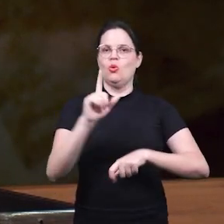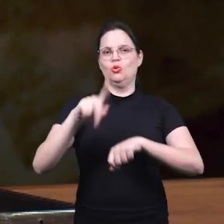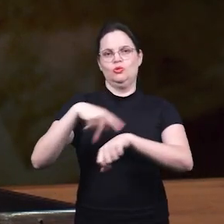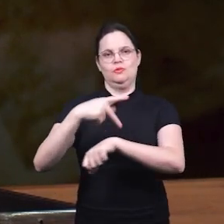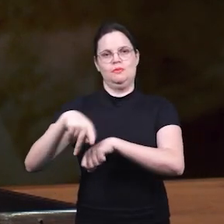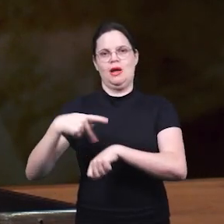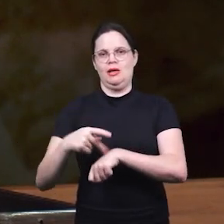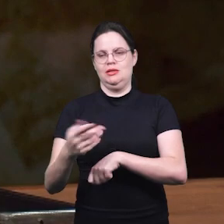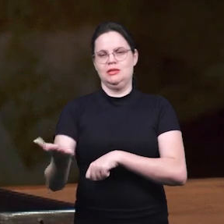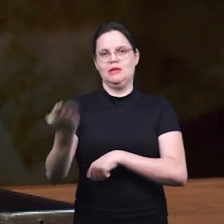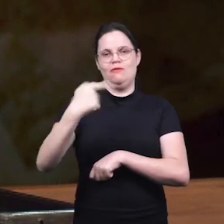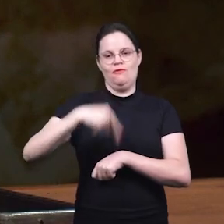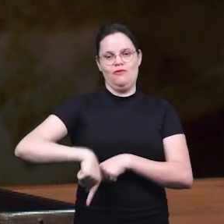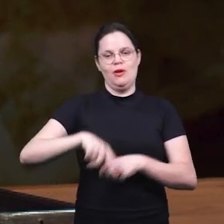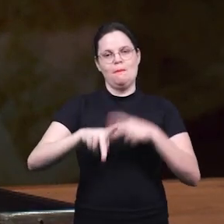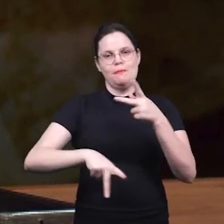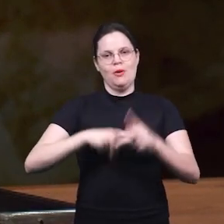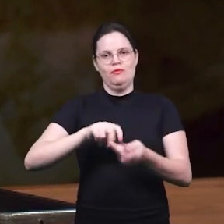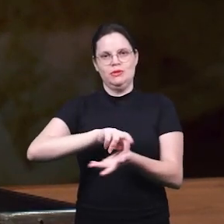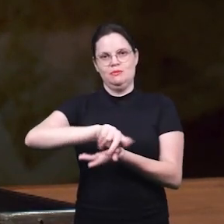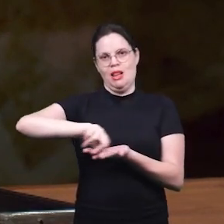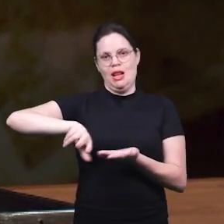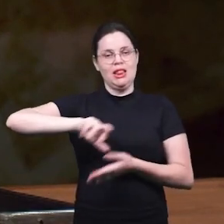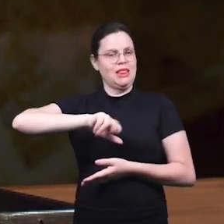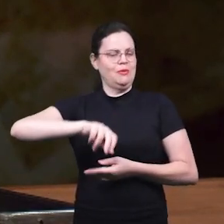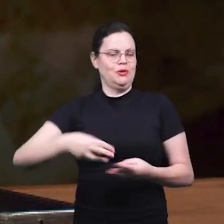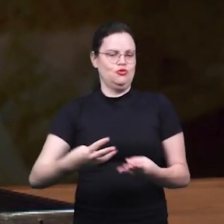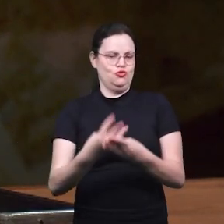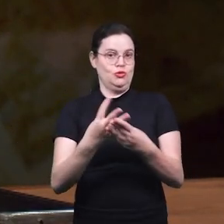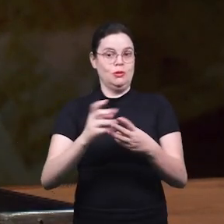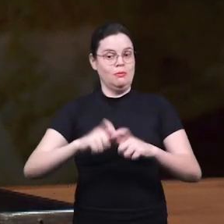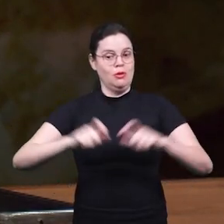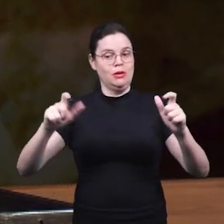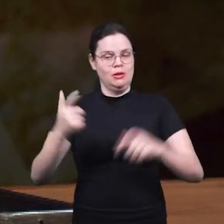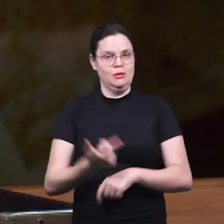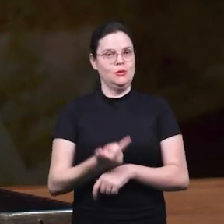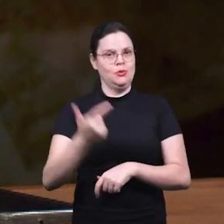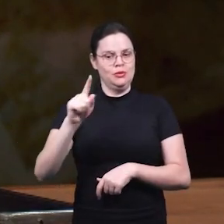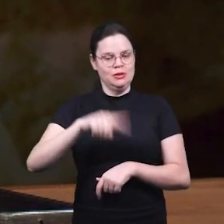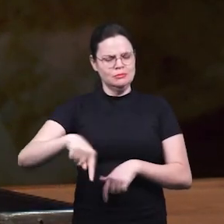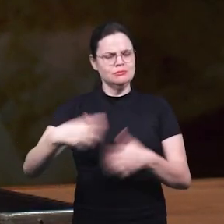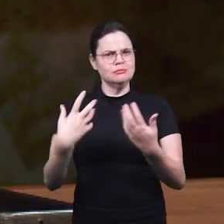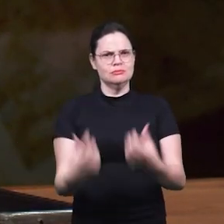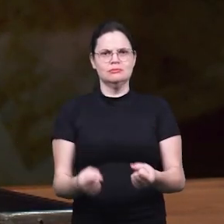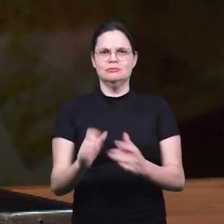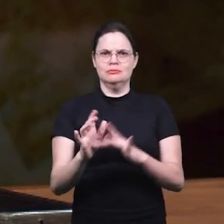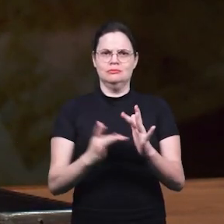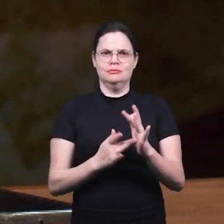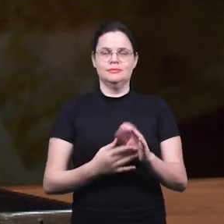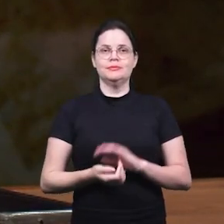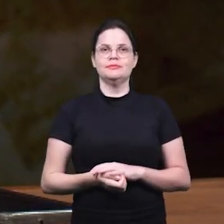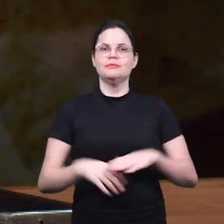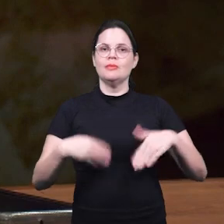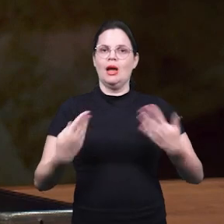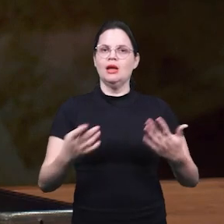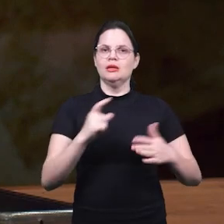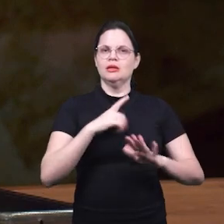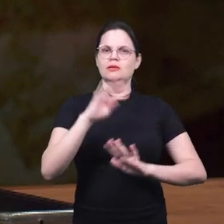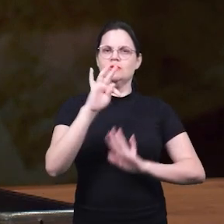nós vemos aqui o resultado. Tem uma parte aqui do texto que diz que